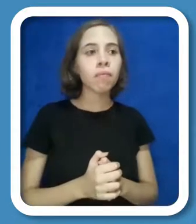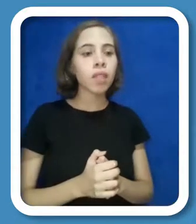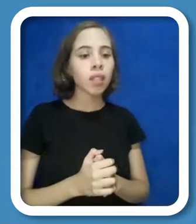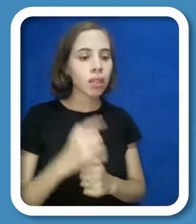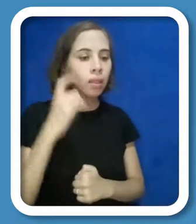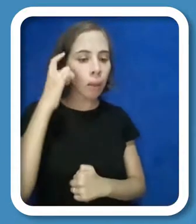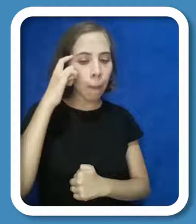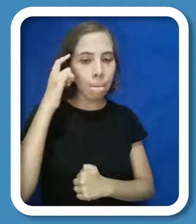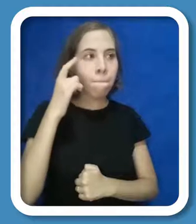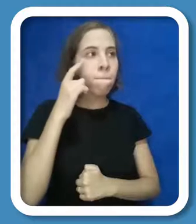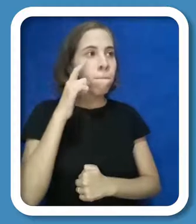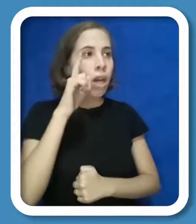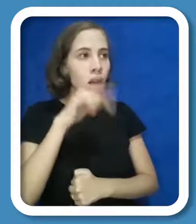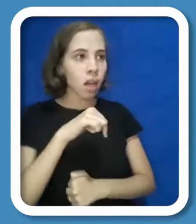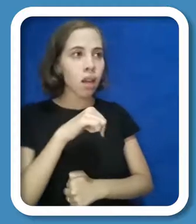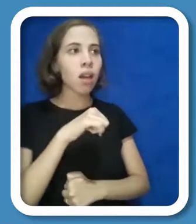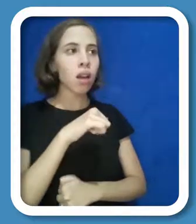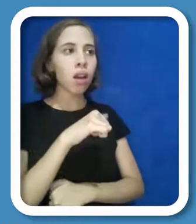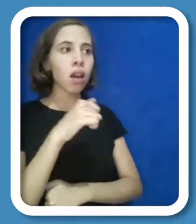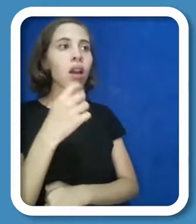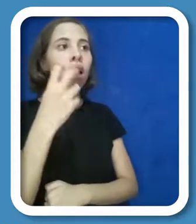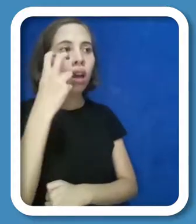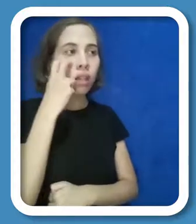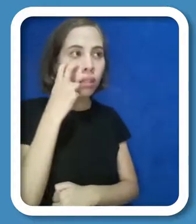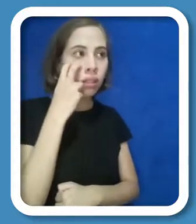Então, você é deficiente visual.